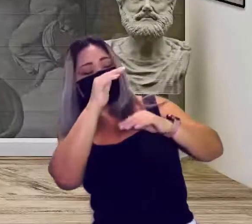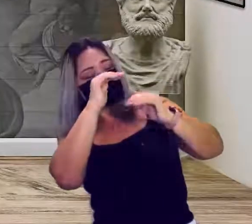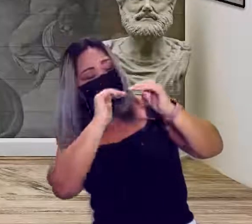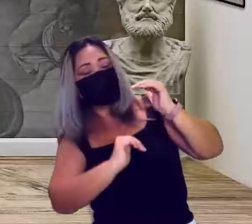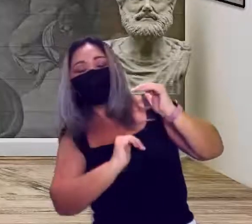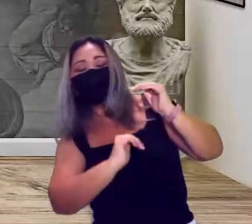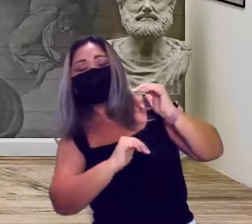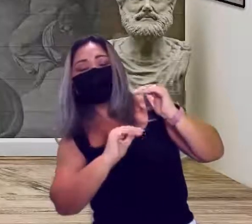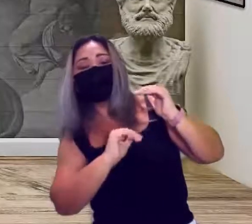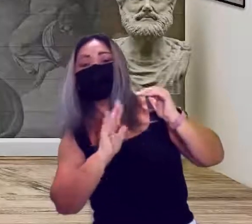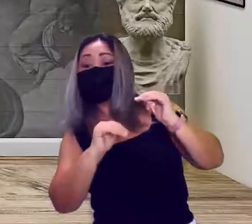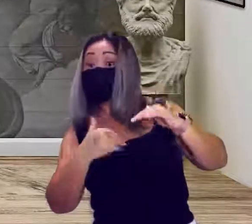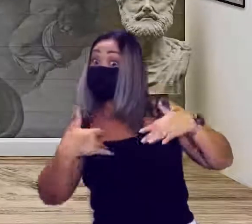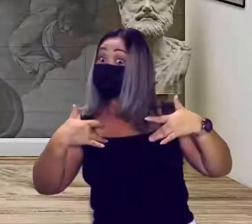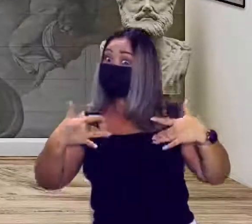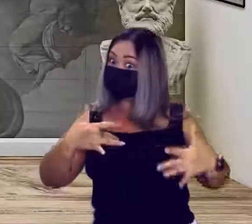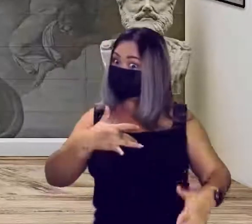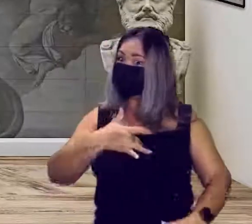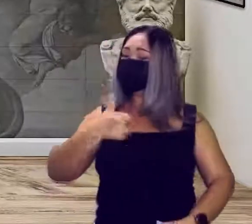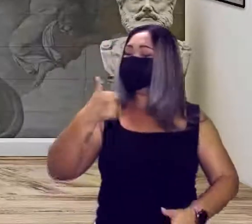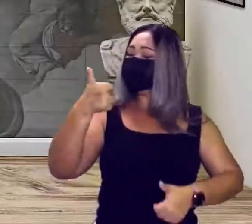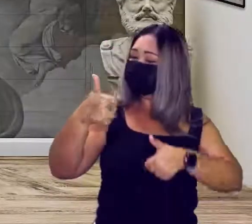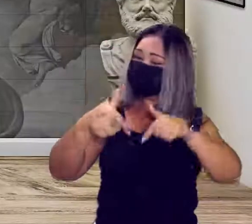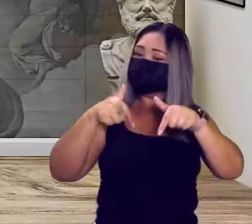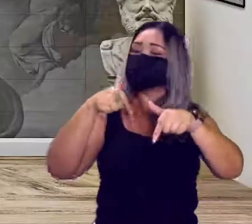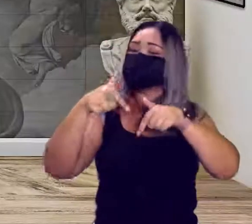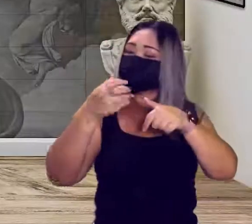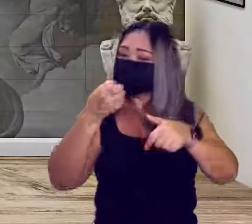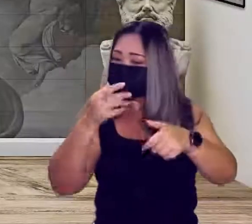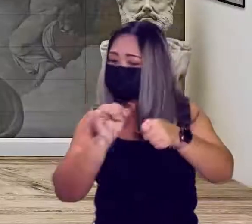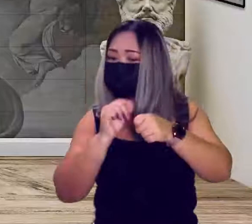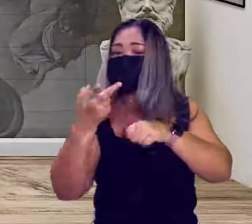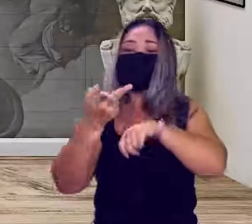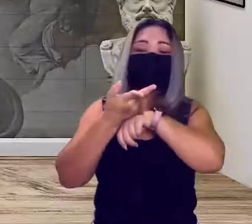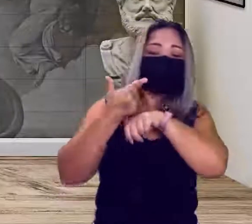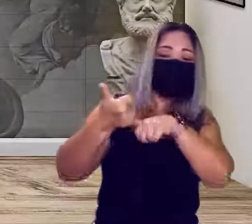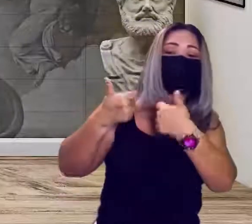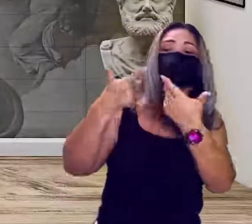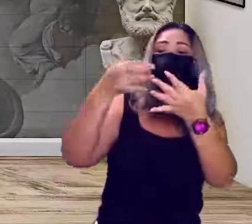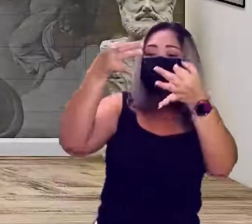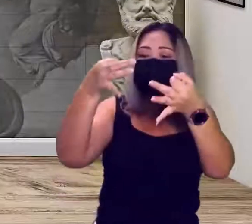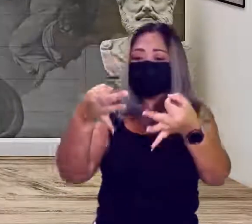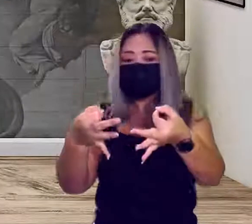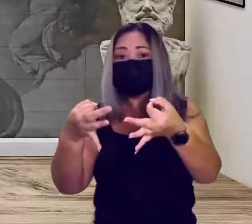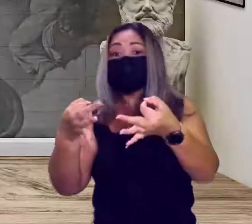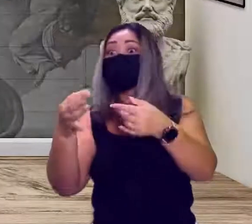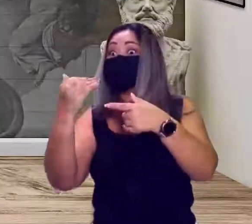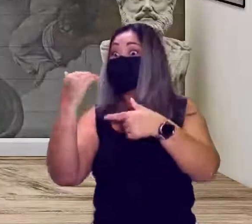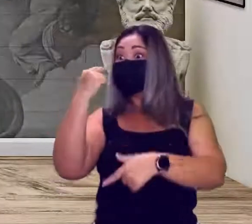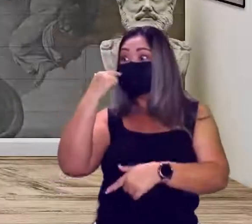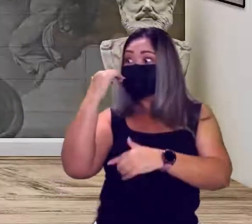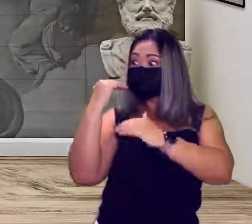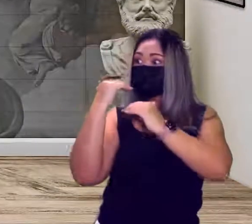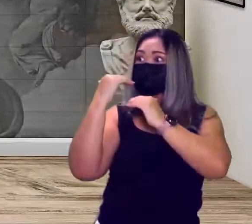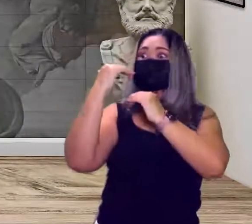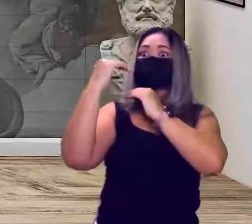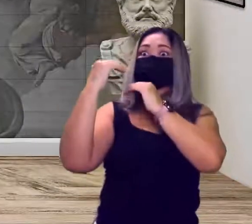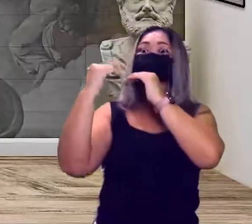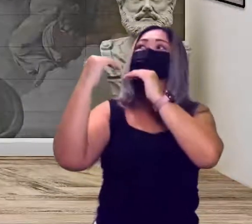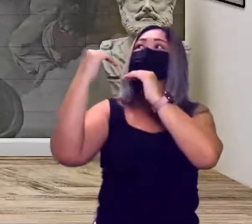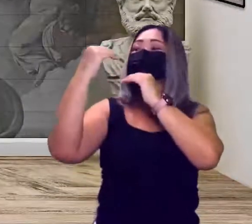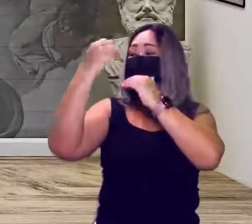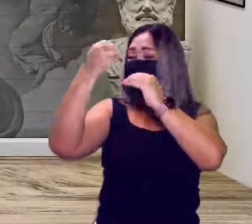Quando nós estamos no bem-estar, um bom emprego, vivendo bem, procurando a vida, etc., aí as pessoas veem, a gente eleva, né, até as